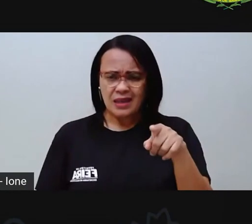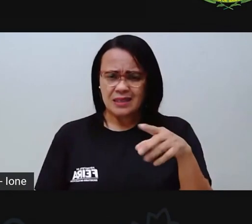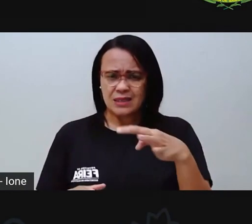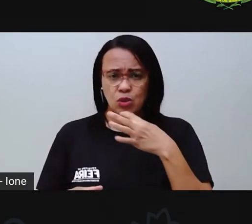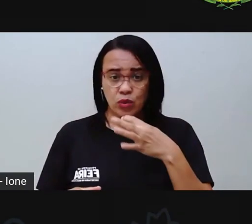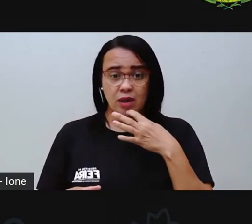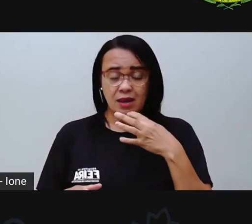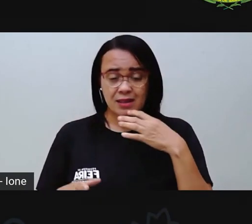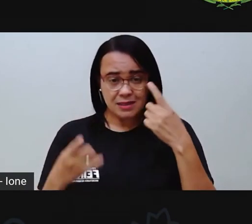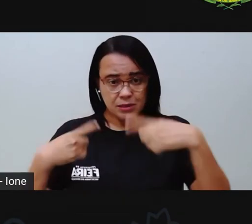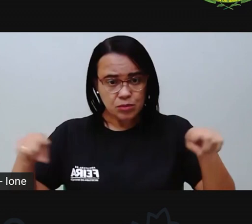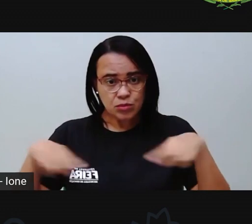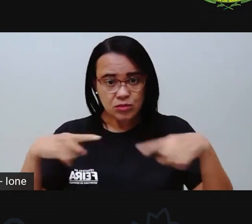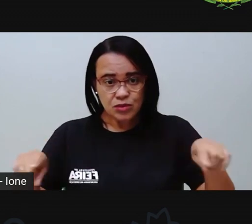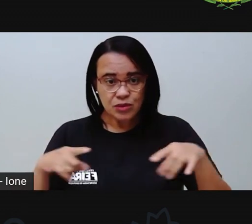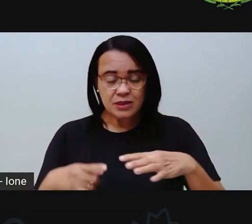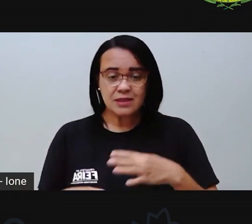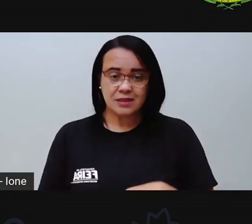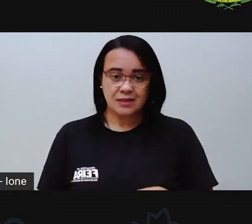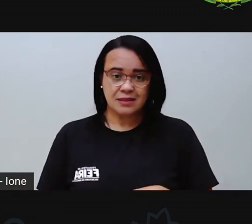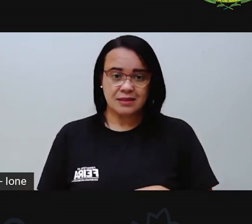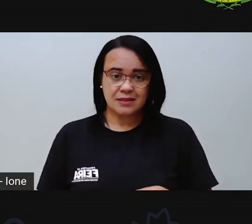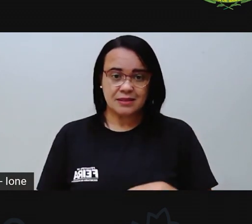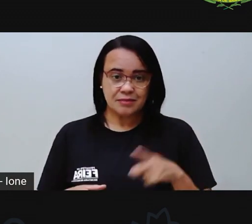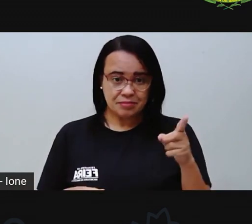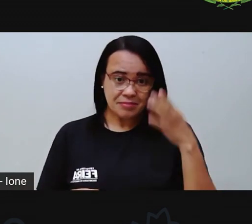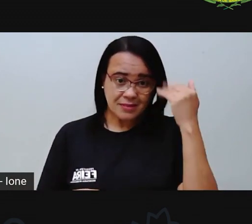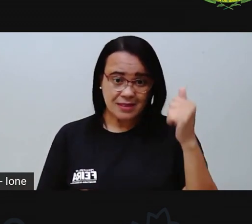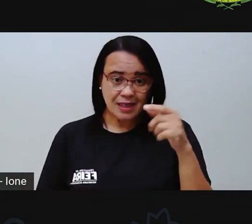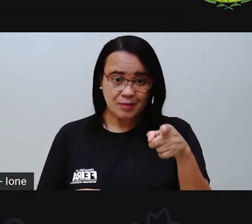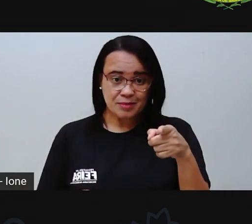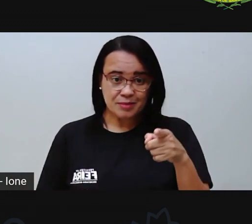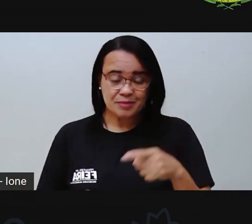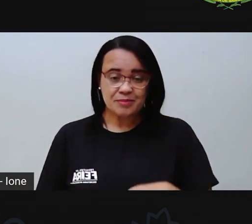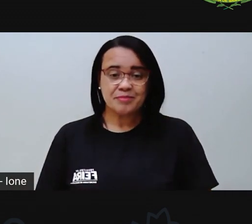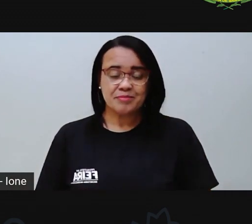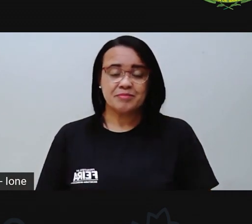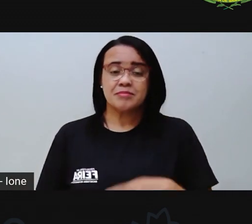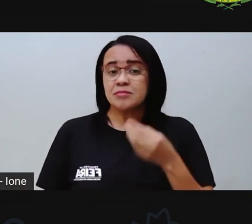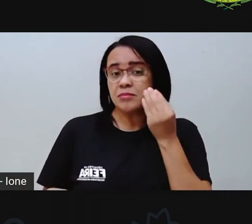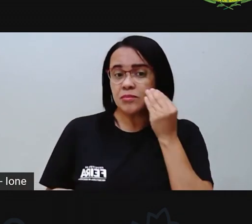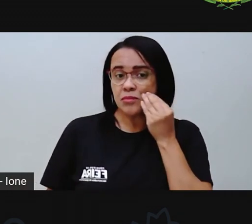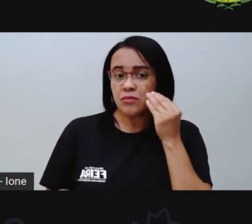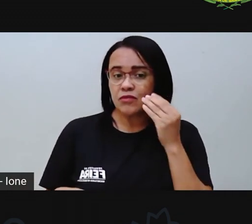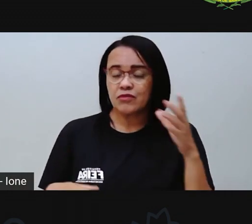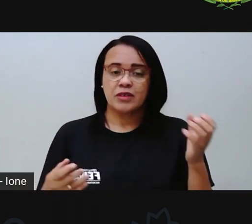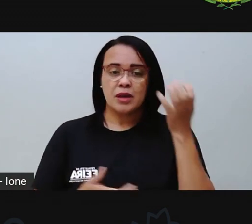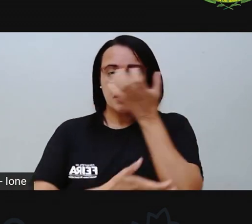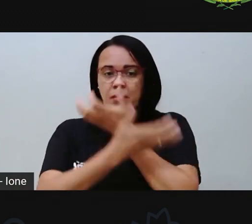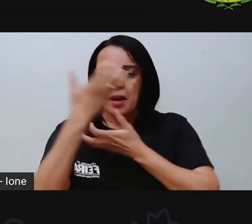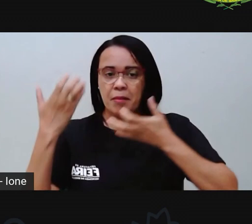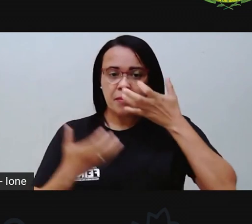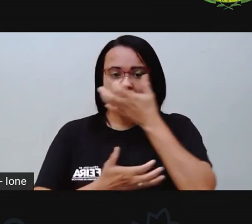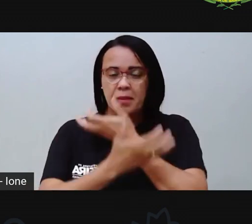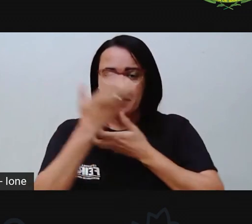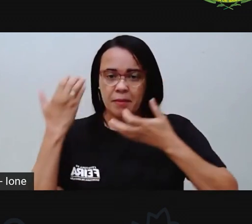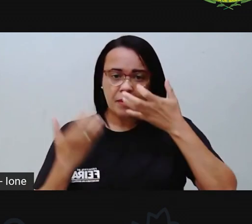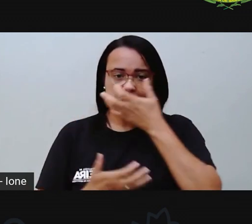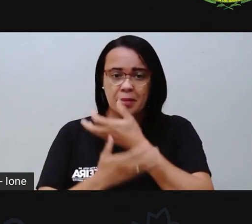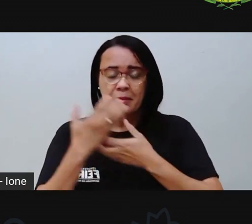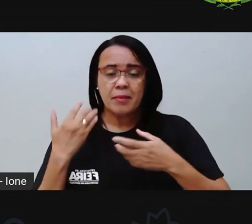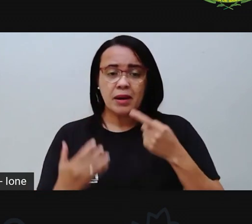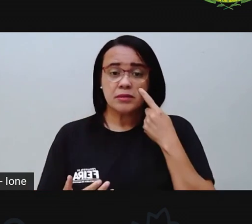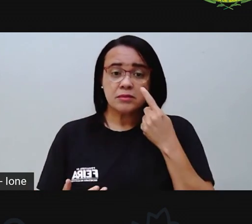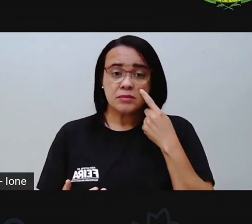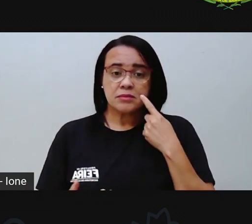vai parar aqui um pouquinho e a gente vai tentar juntos, né, cantar, falar, né, essa parlenda.